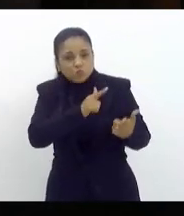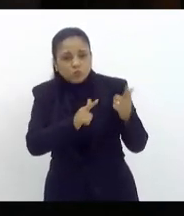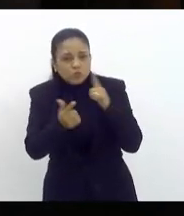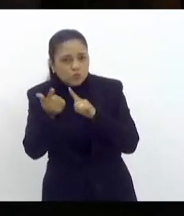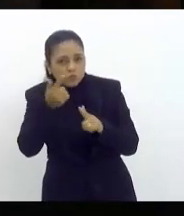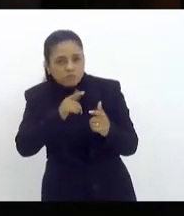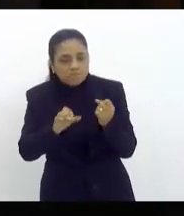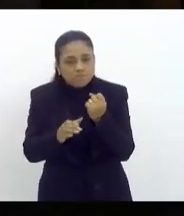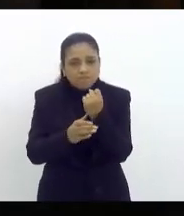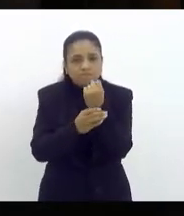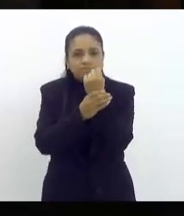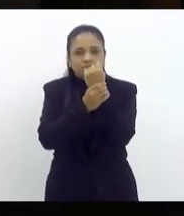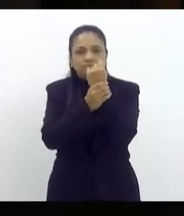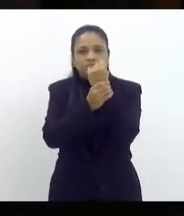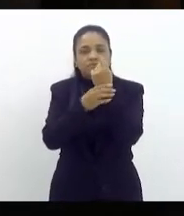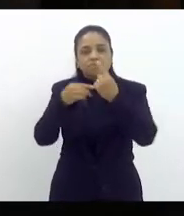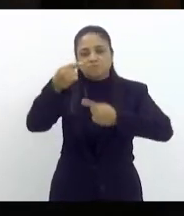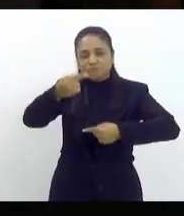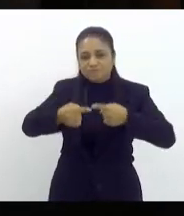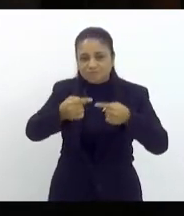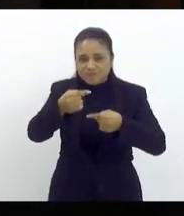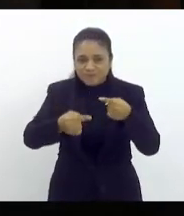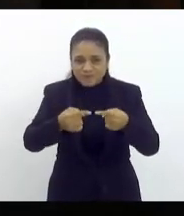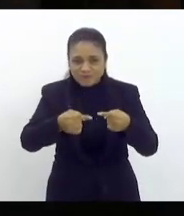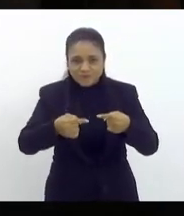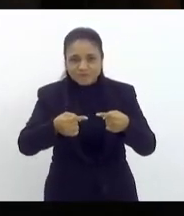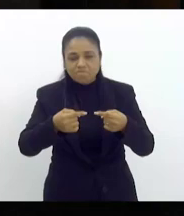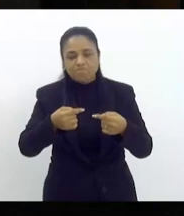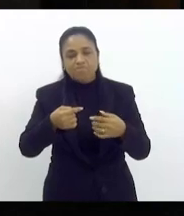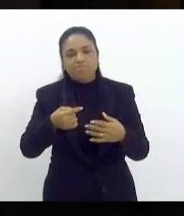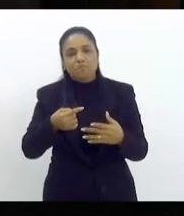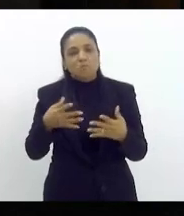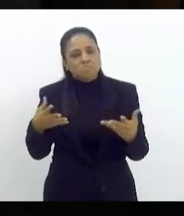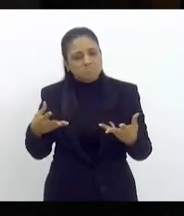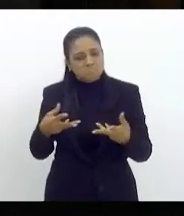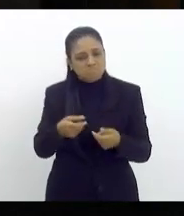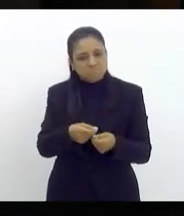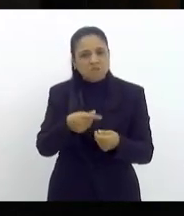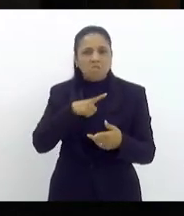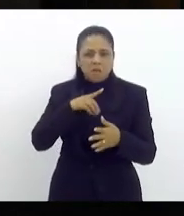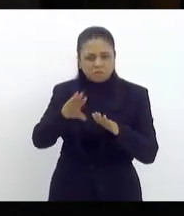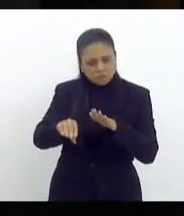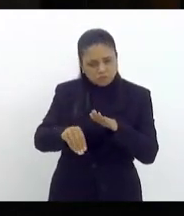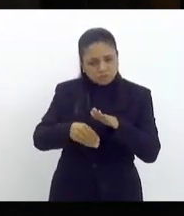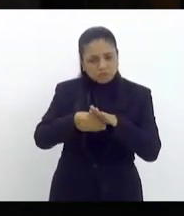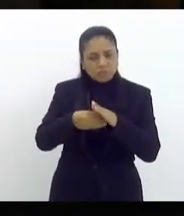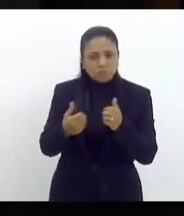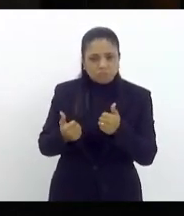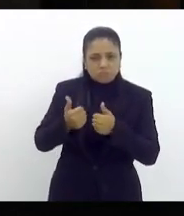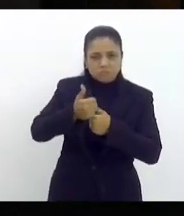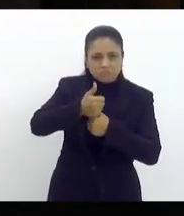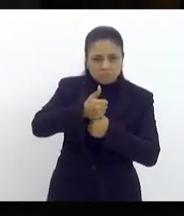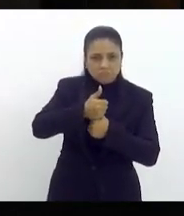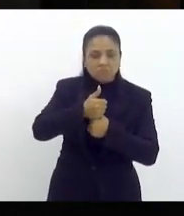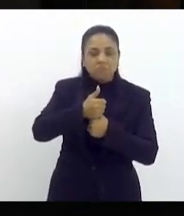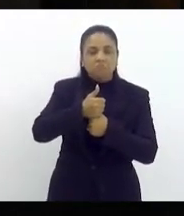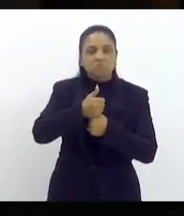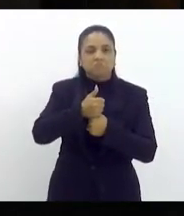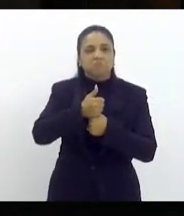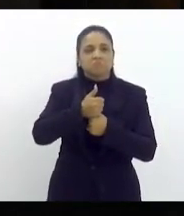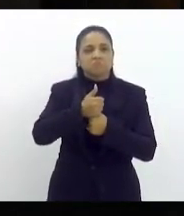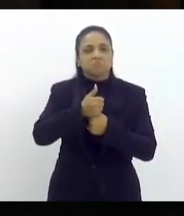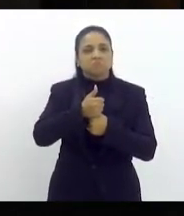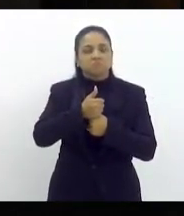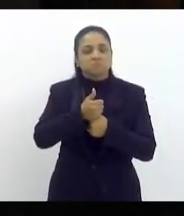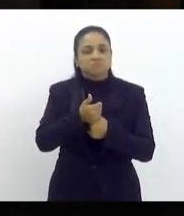aqui a garantia de fazer uma boa discussão tivemos algumas sub-emendas mesmo que autorizativas contempladas mas